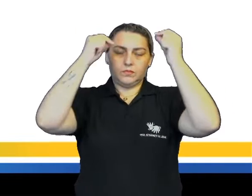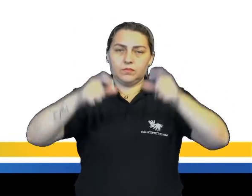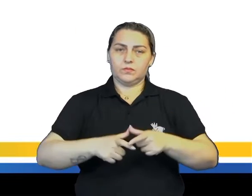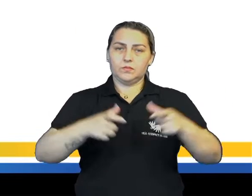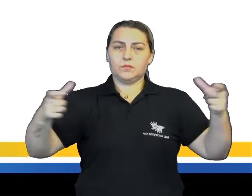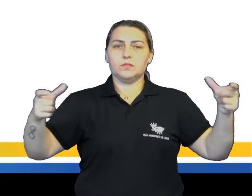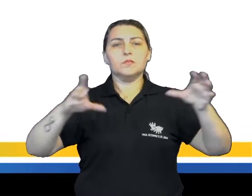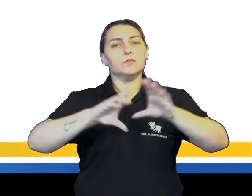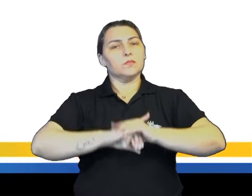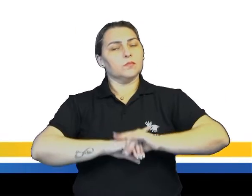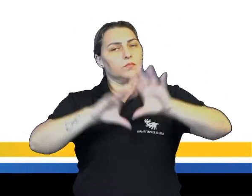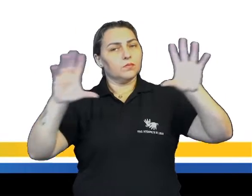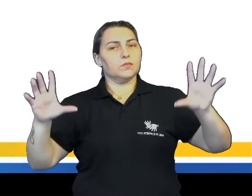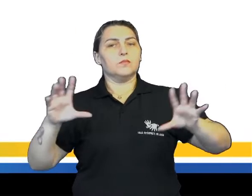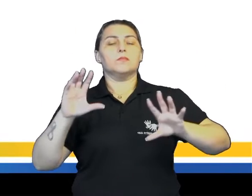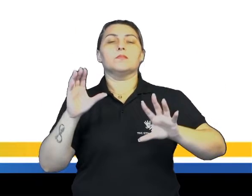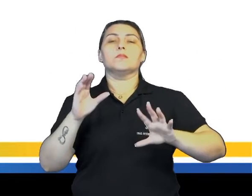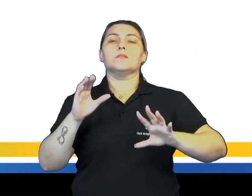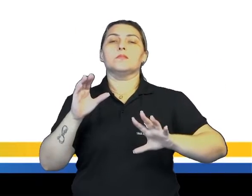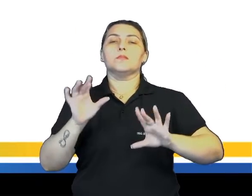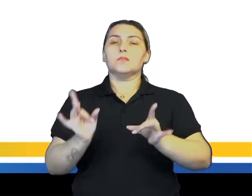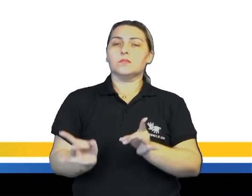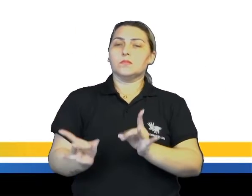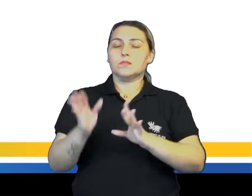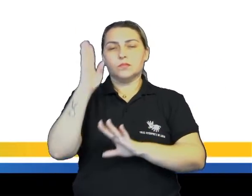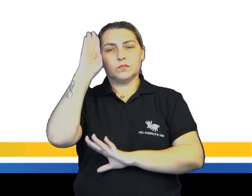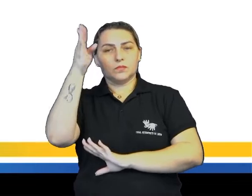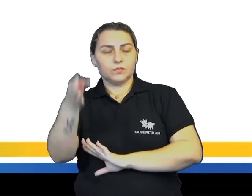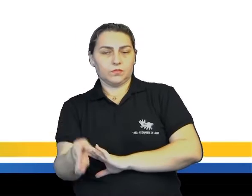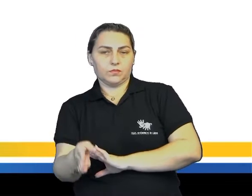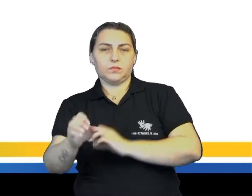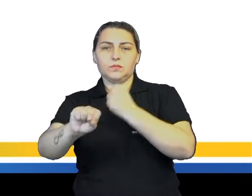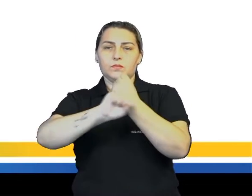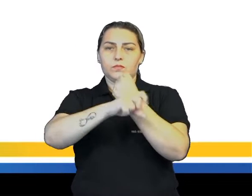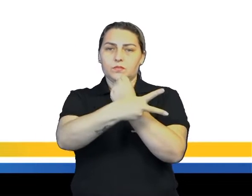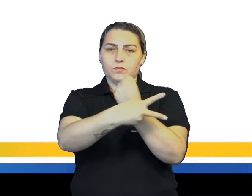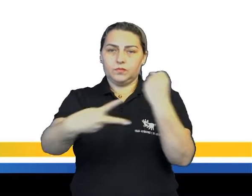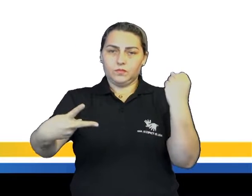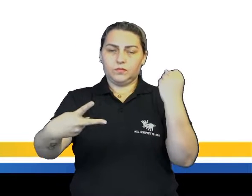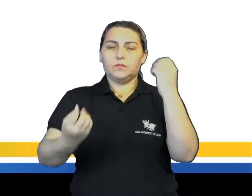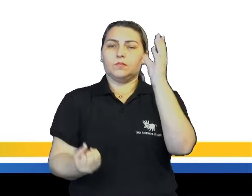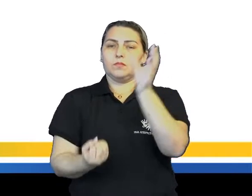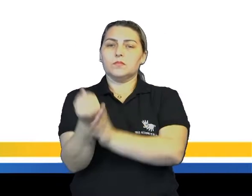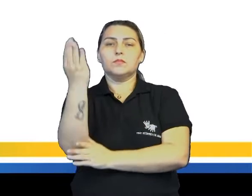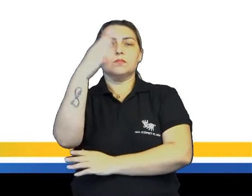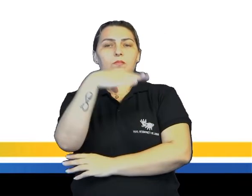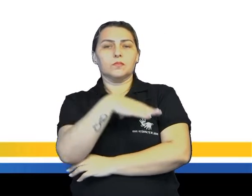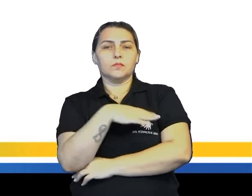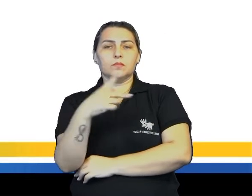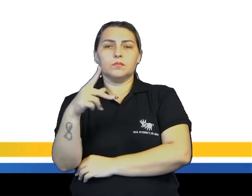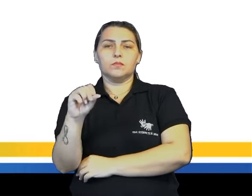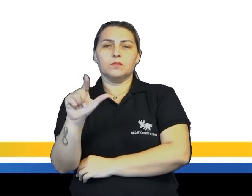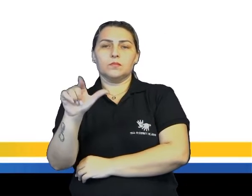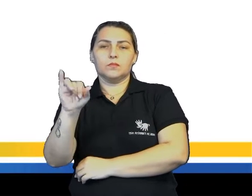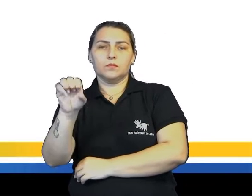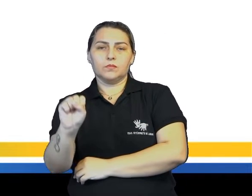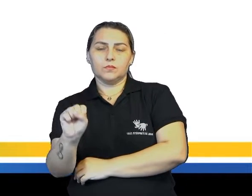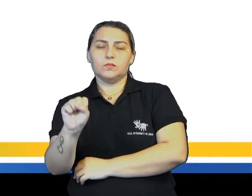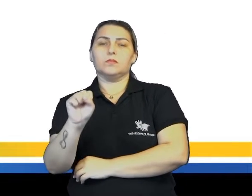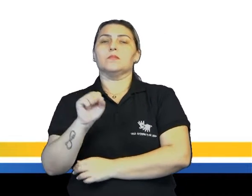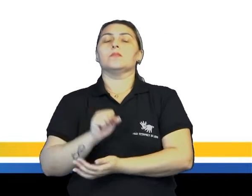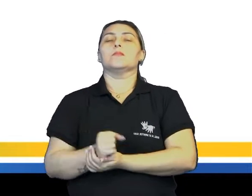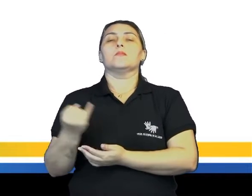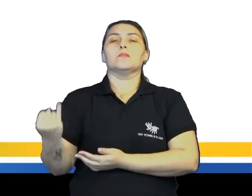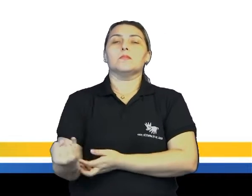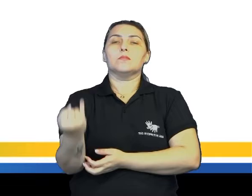expansão democrática do comércio foram as principais causas para o surgimento da polis. Então nós temos aí um fator que é